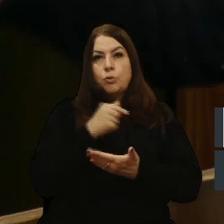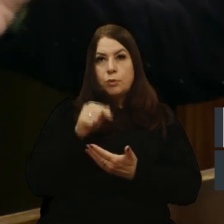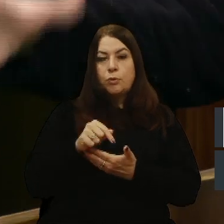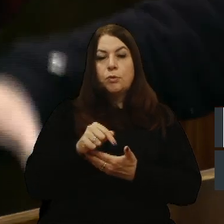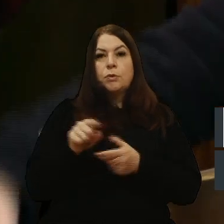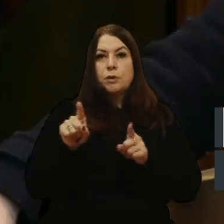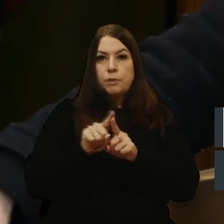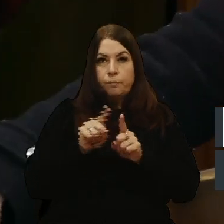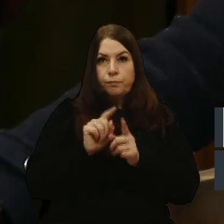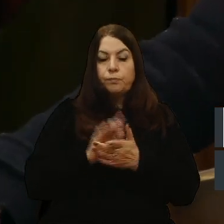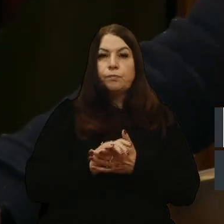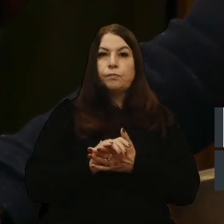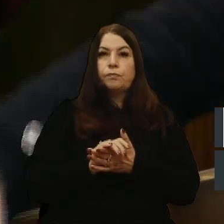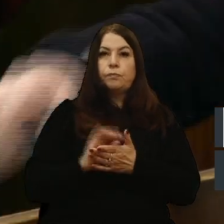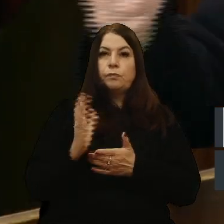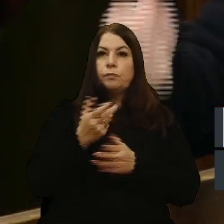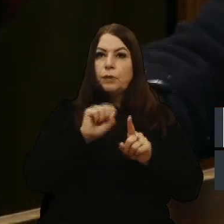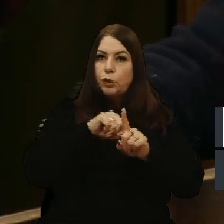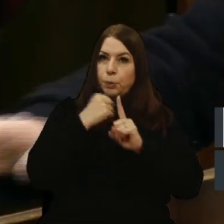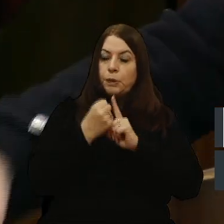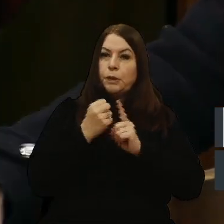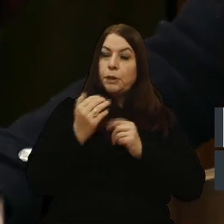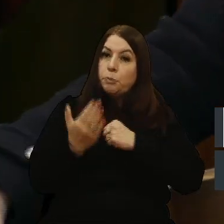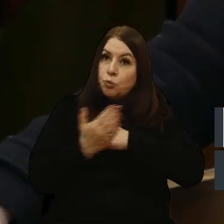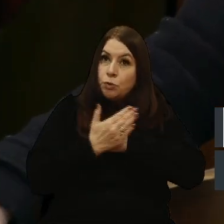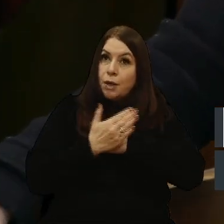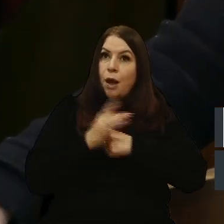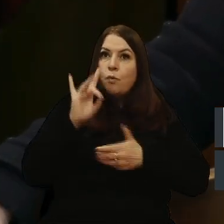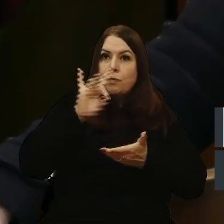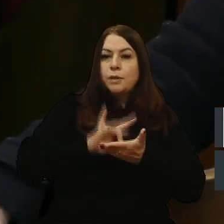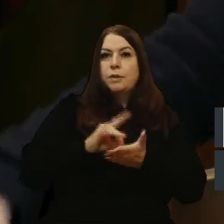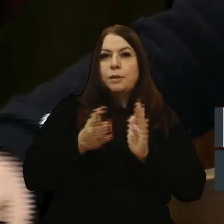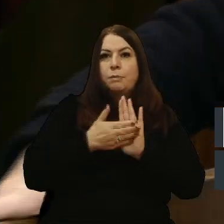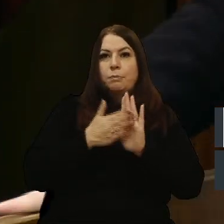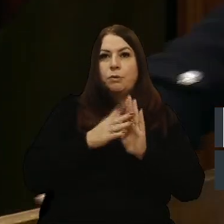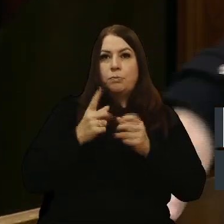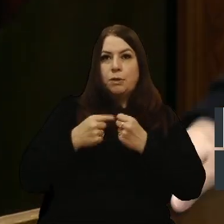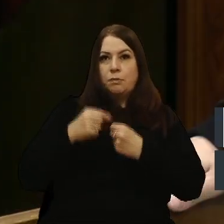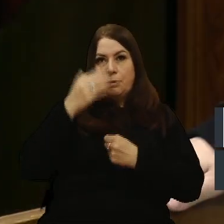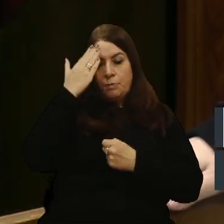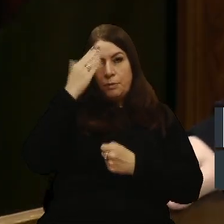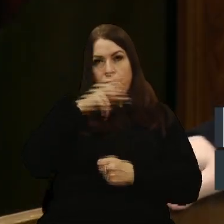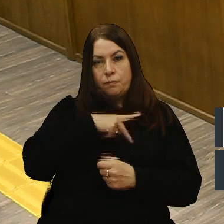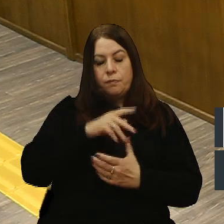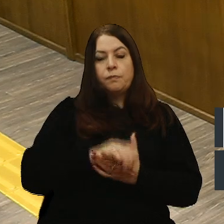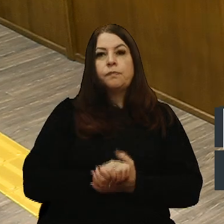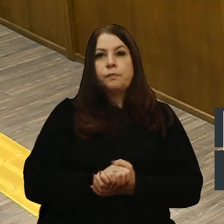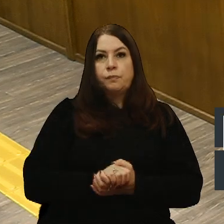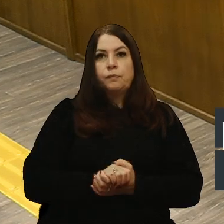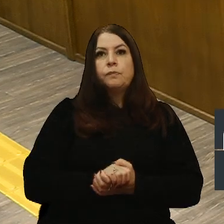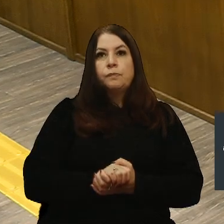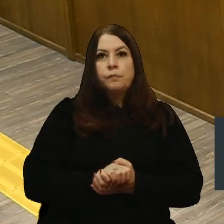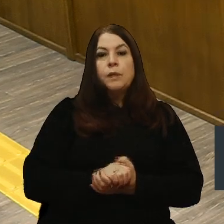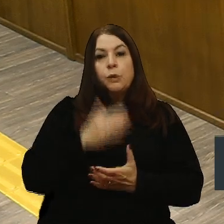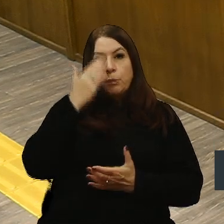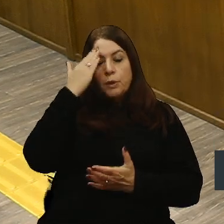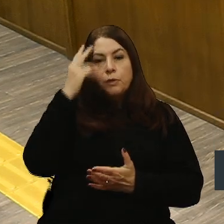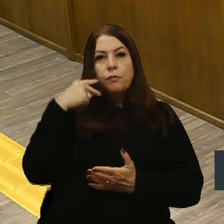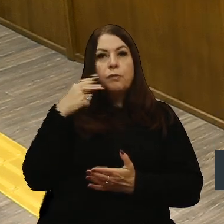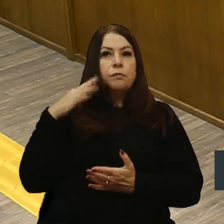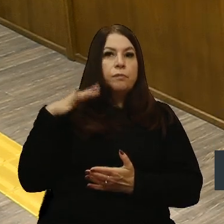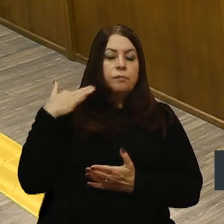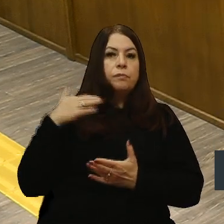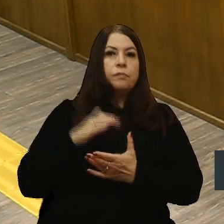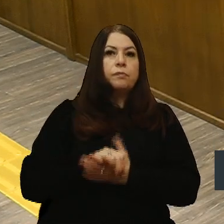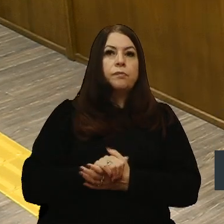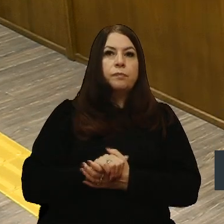e também, né, de toda a sociedade para nos ajudar a concretizar essa pauta para a nossa cidade. Obrigado, senhor presidente. Obrigado, vereadora